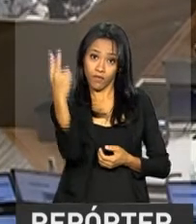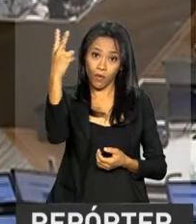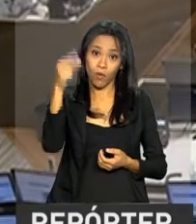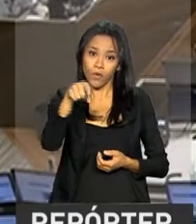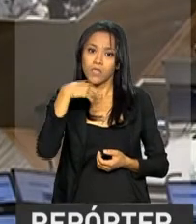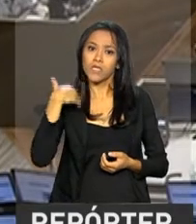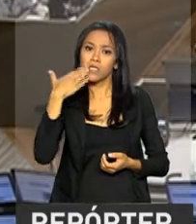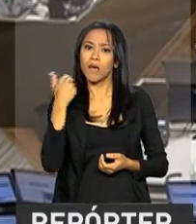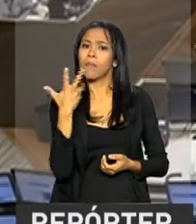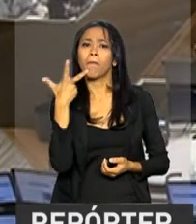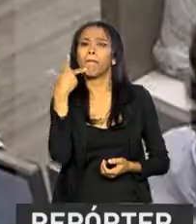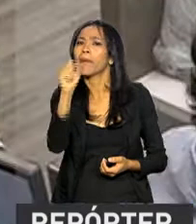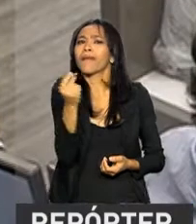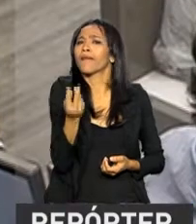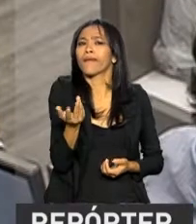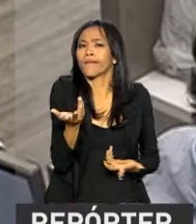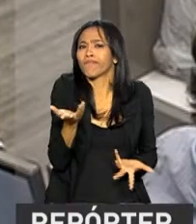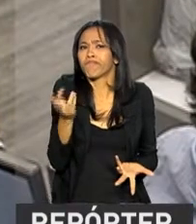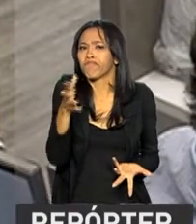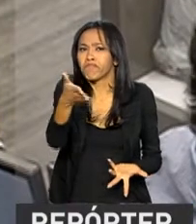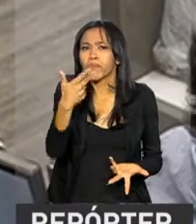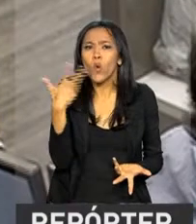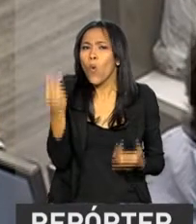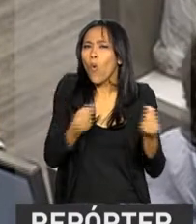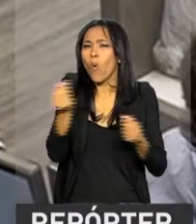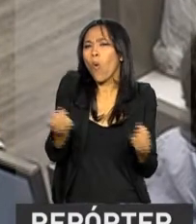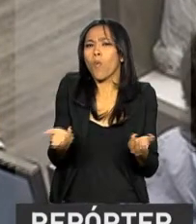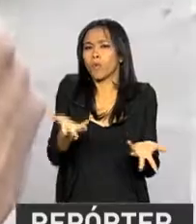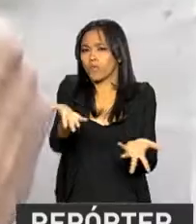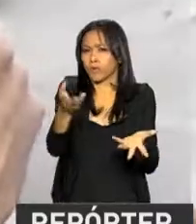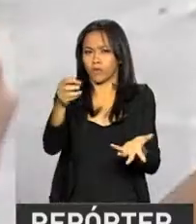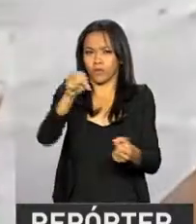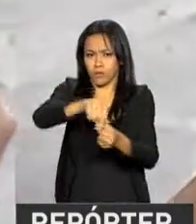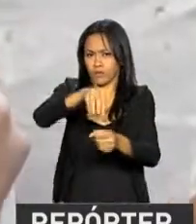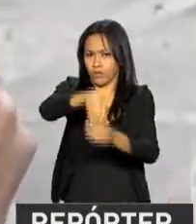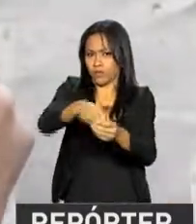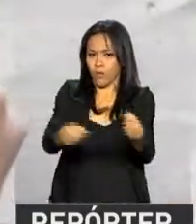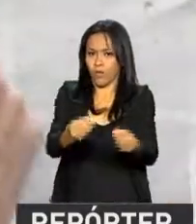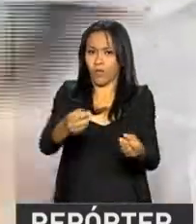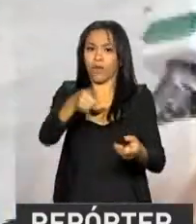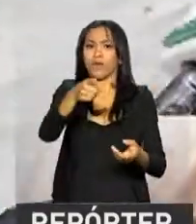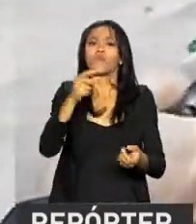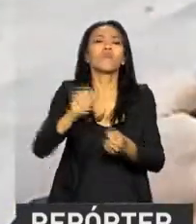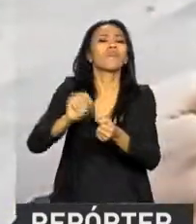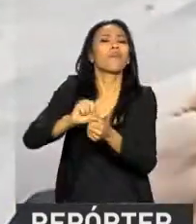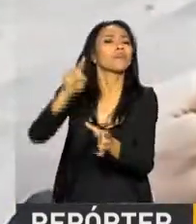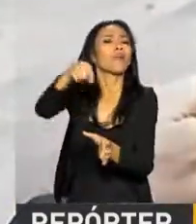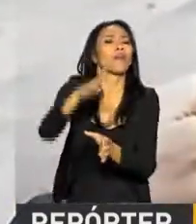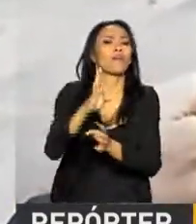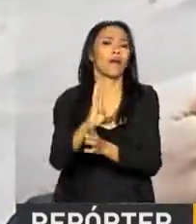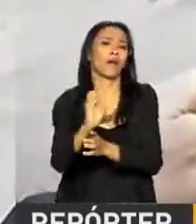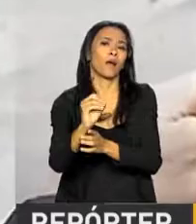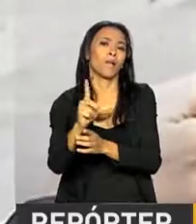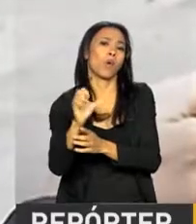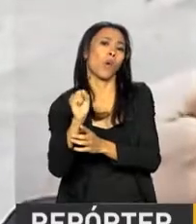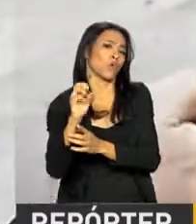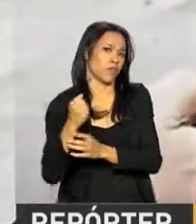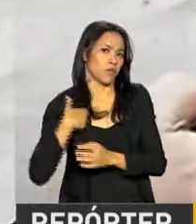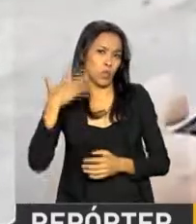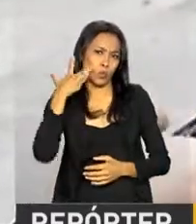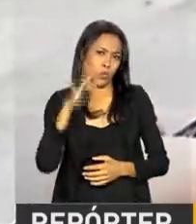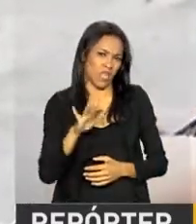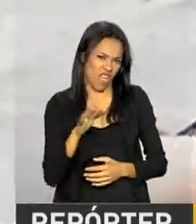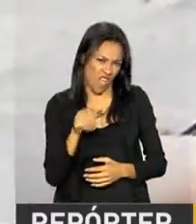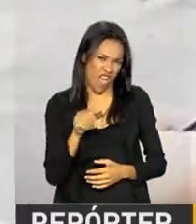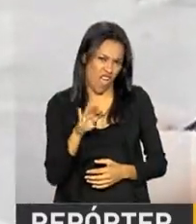sabe pra que serve a bolsa mas não têm idéia de como funciona esse mercado no que se investe na bolsa a paz não sei não acho